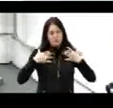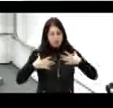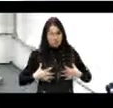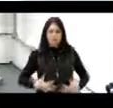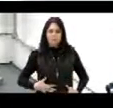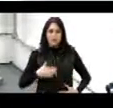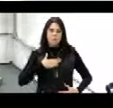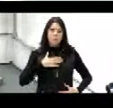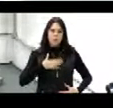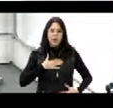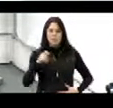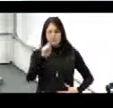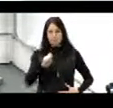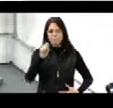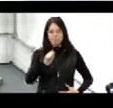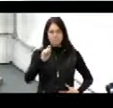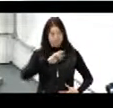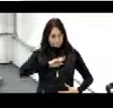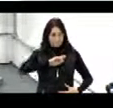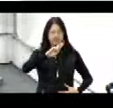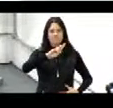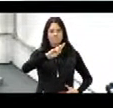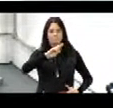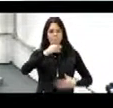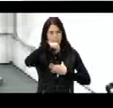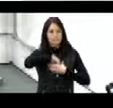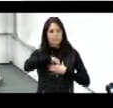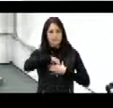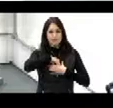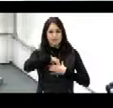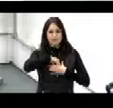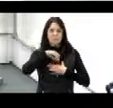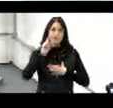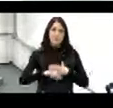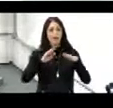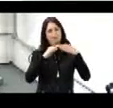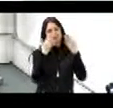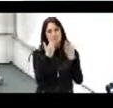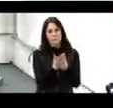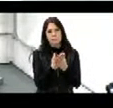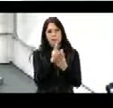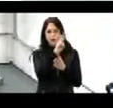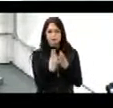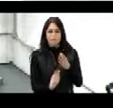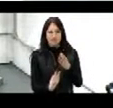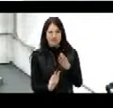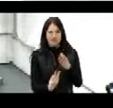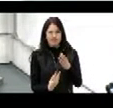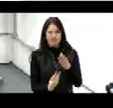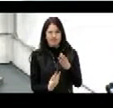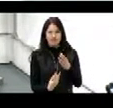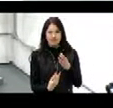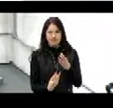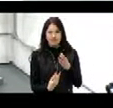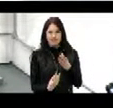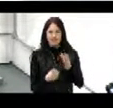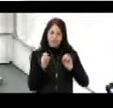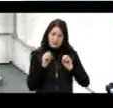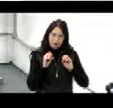entidades, vestida, em relação à escola bilíngue, que é a escola de